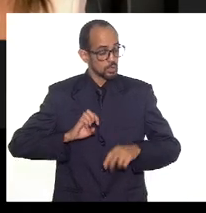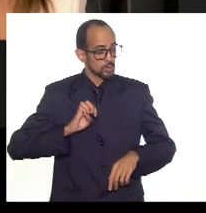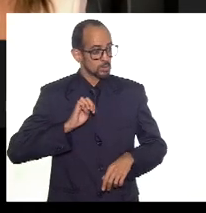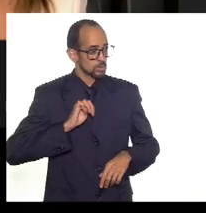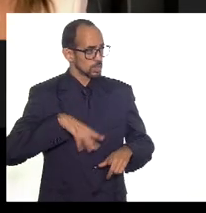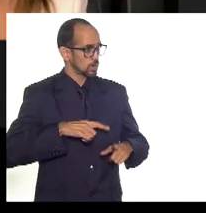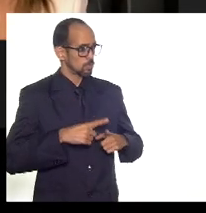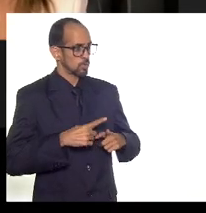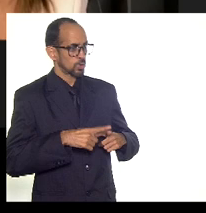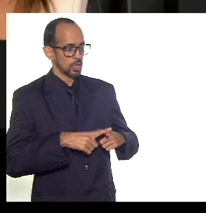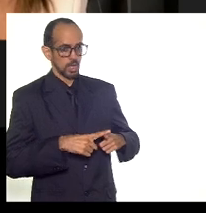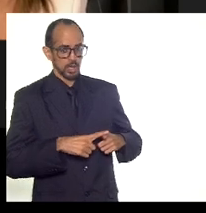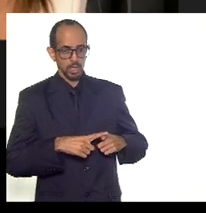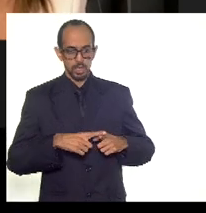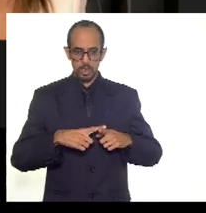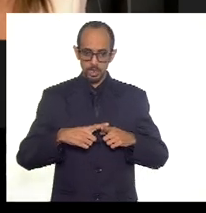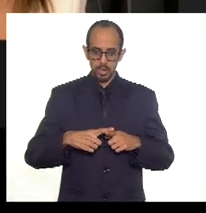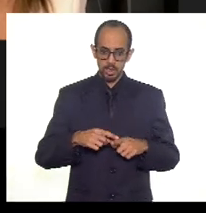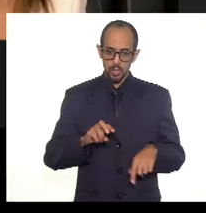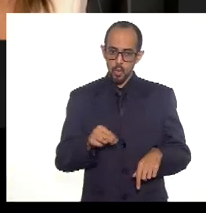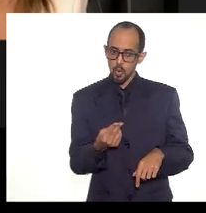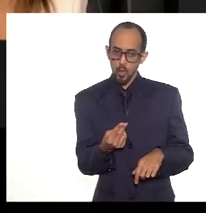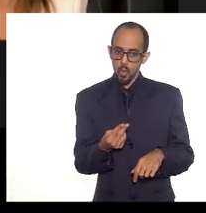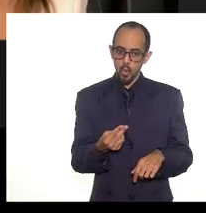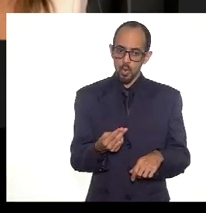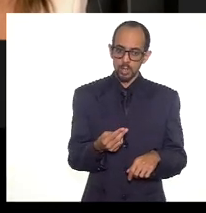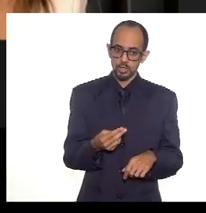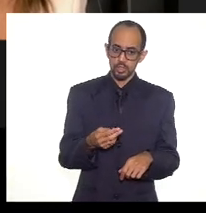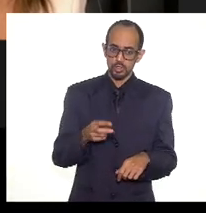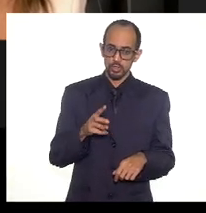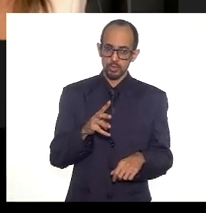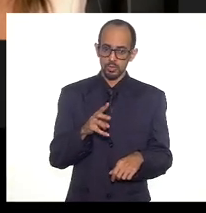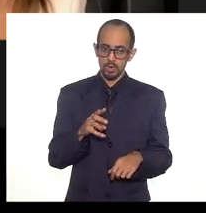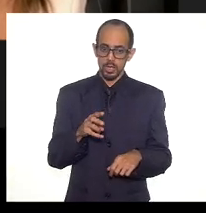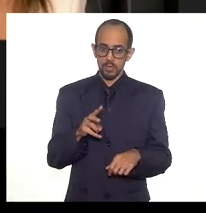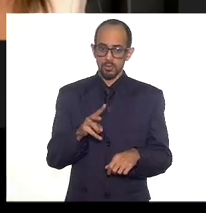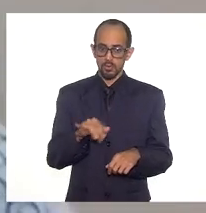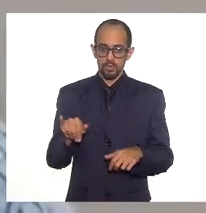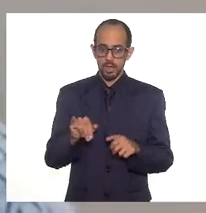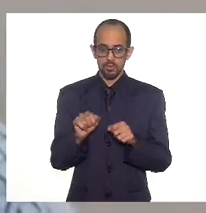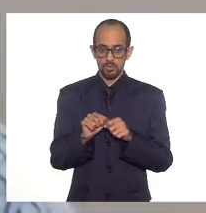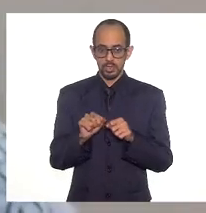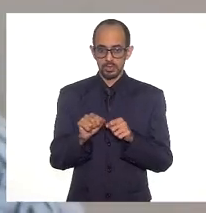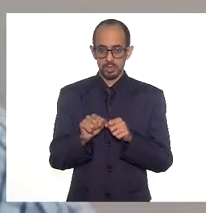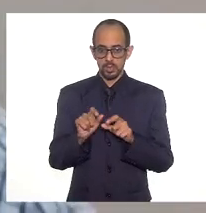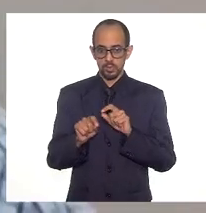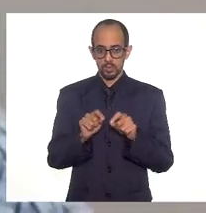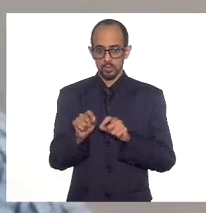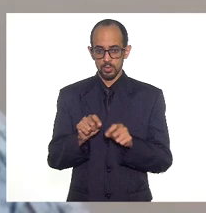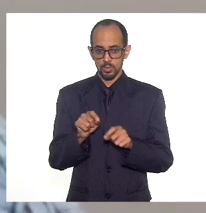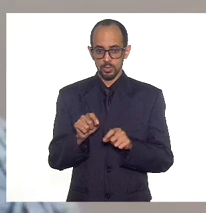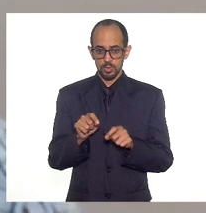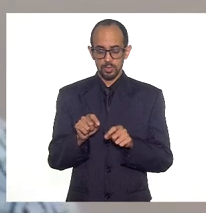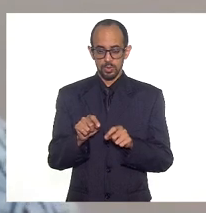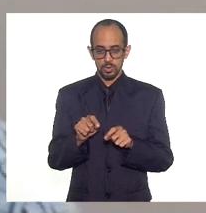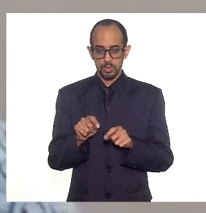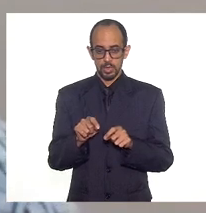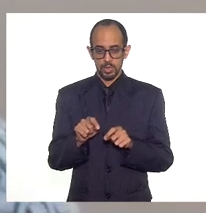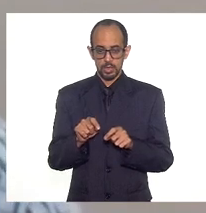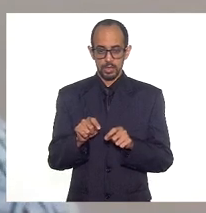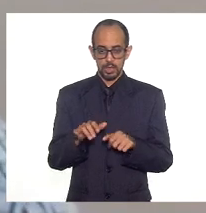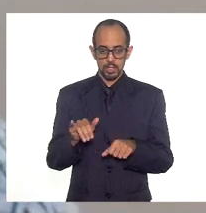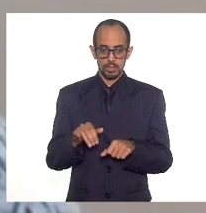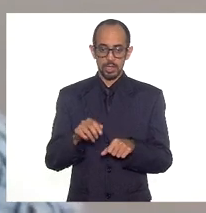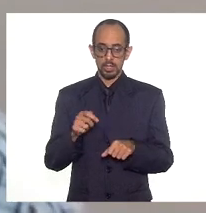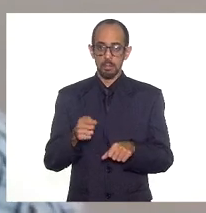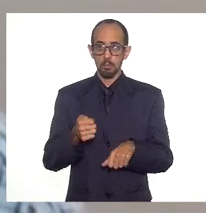acontecer é que a gente vai importar gás liquefeito, que está extremamente barato, quer dizer, no plano internacional, você tem pouca infraestrutura para trazer